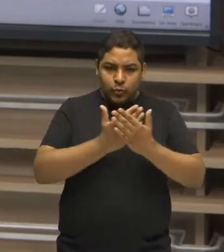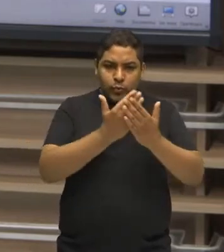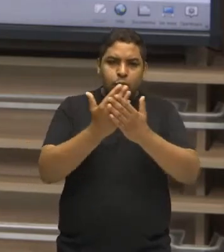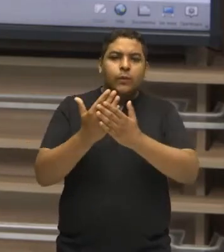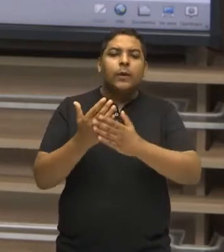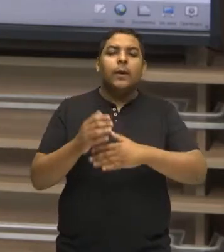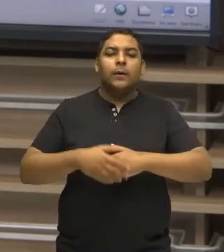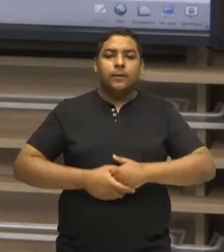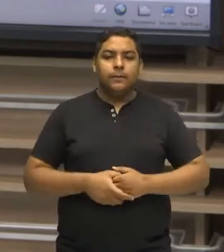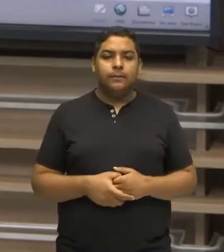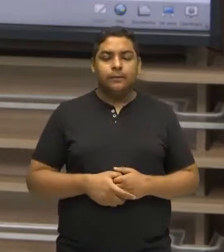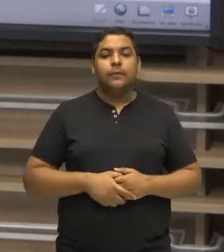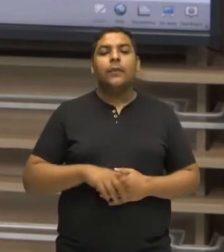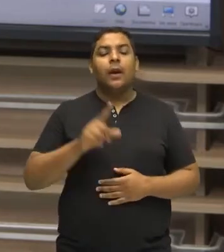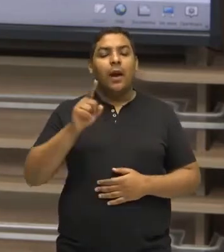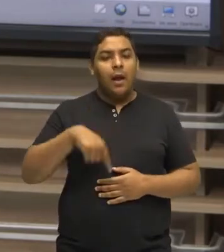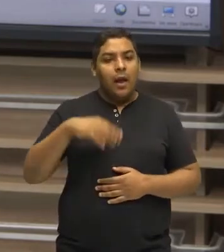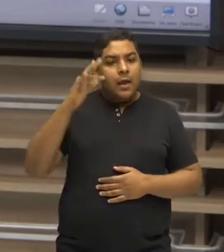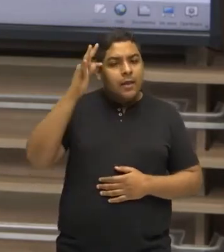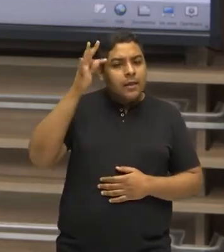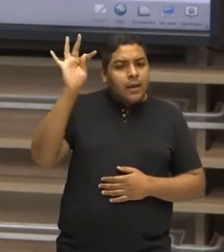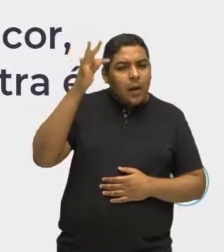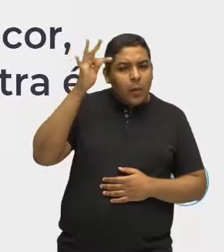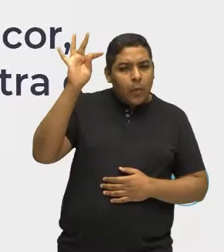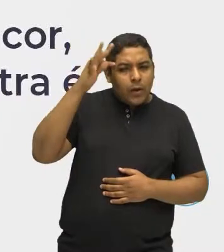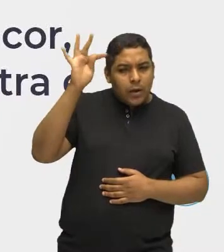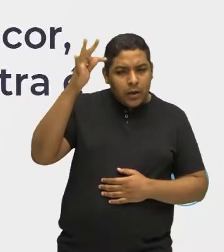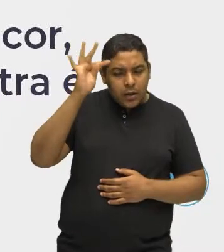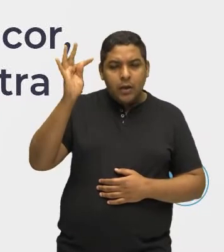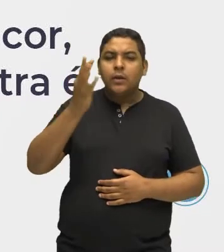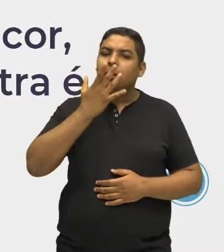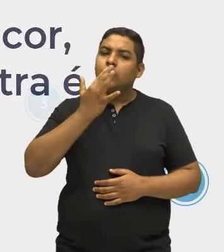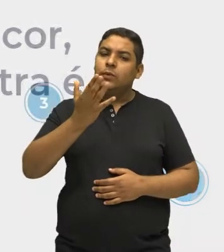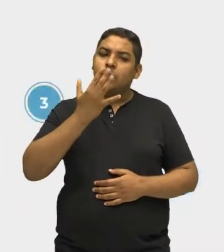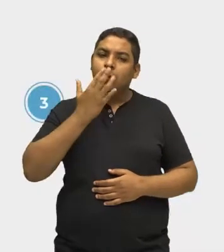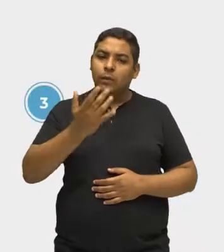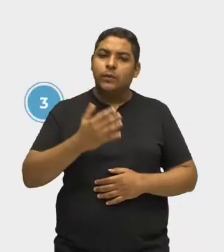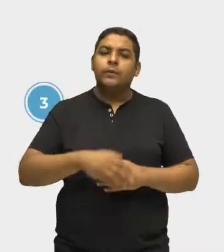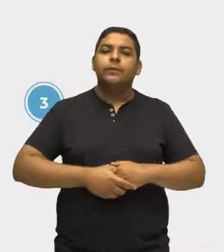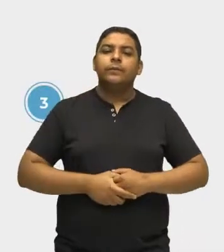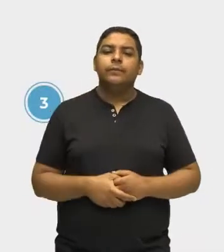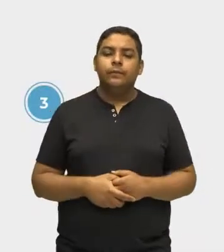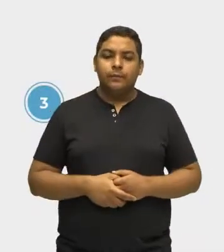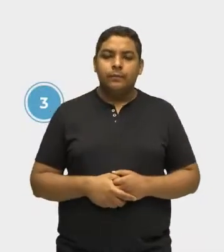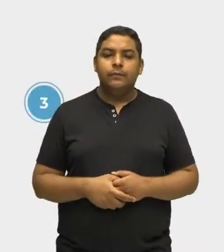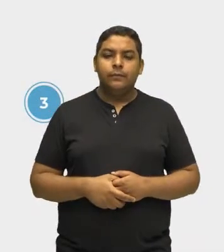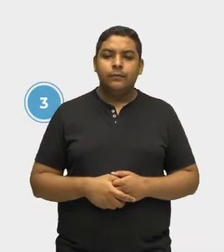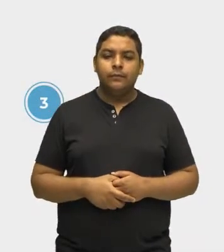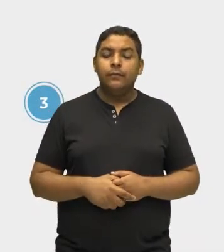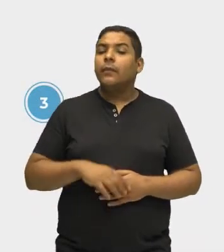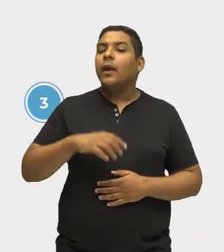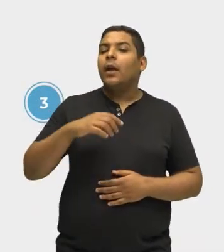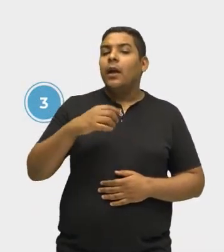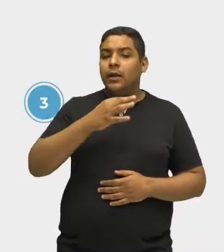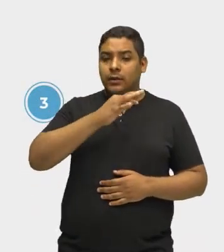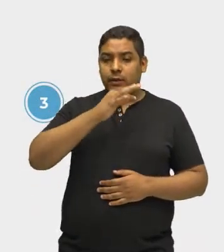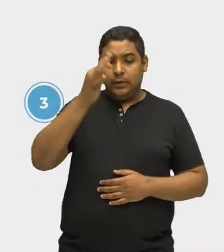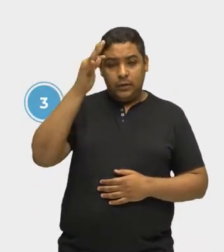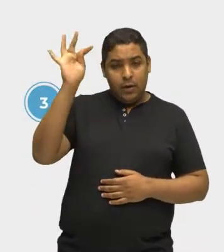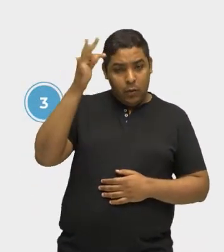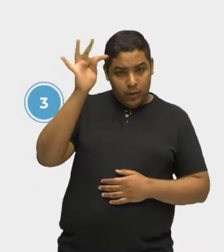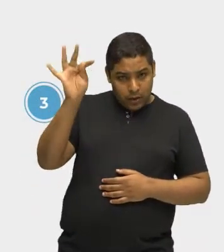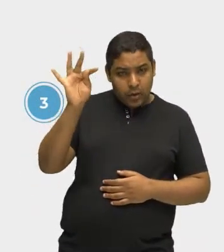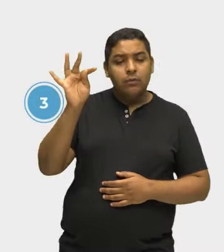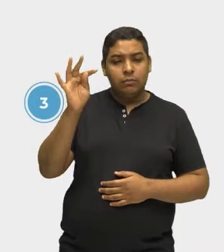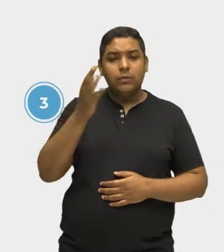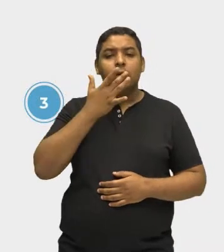chamado teoria das cores. Então, vamos conhecer o que vem ser a teoria das cores. Então, a teoria das cores, ela